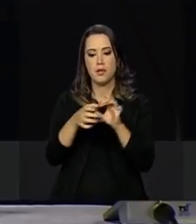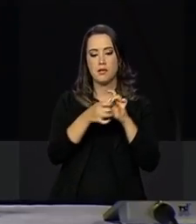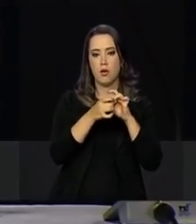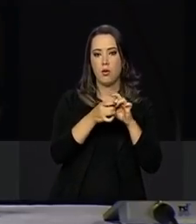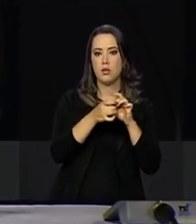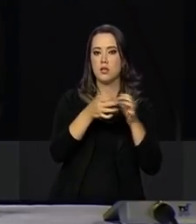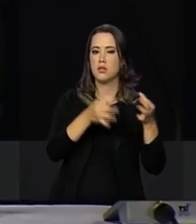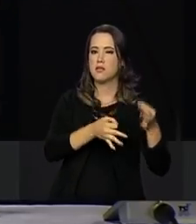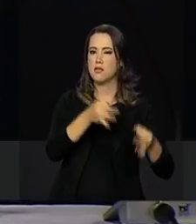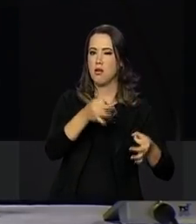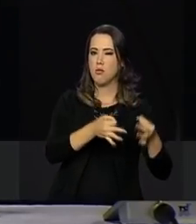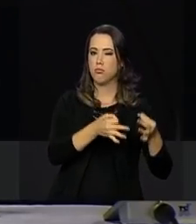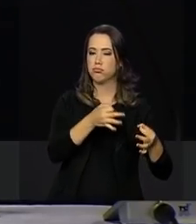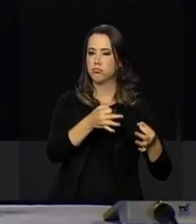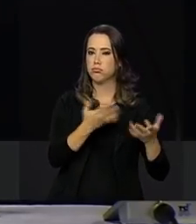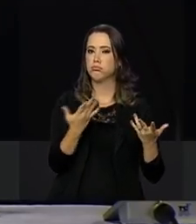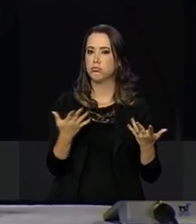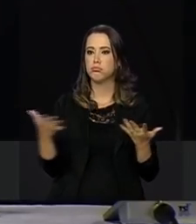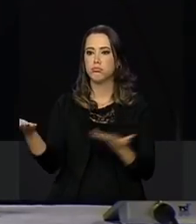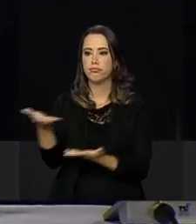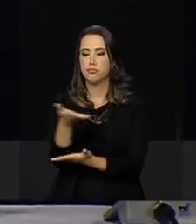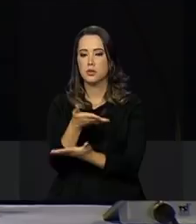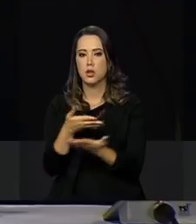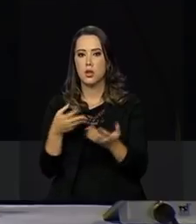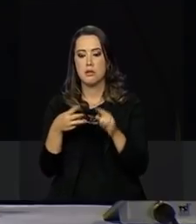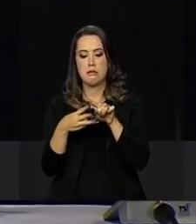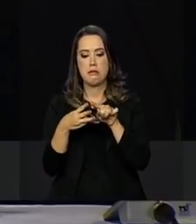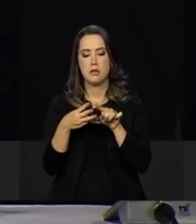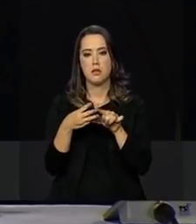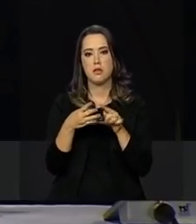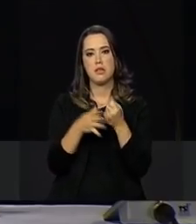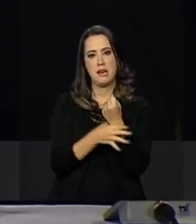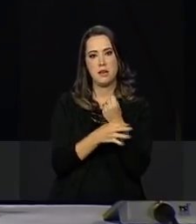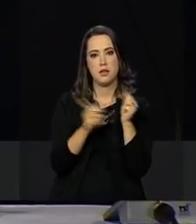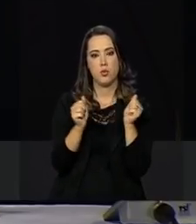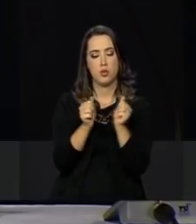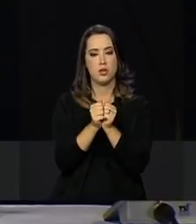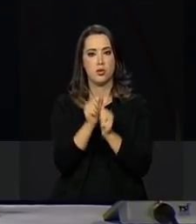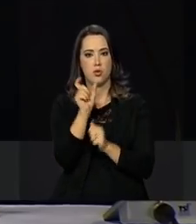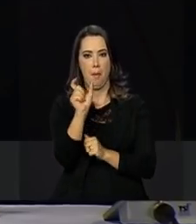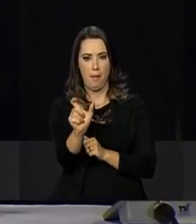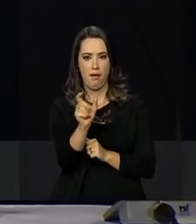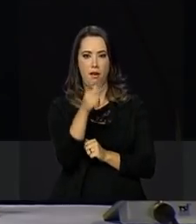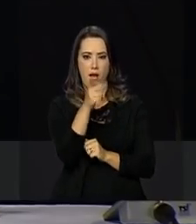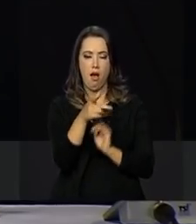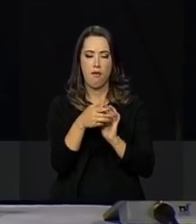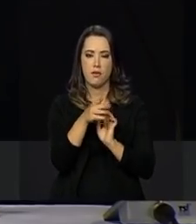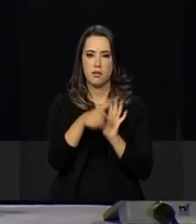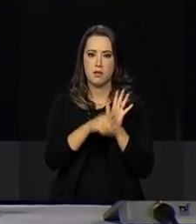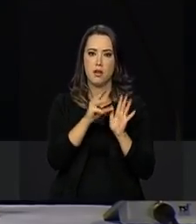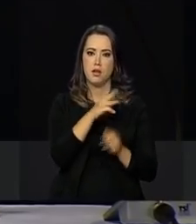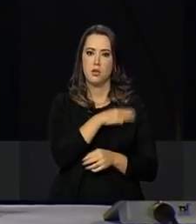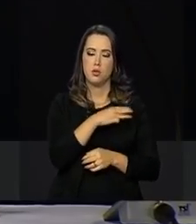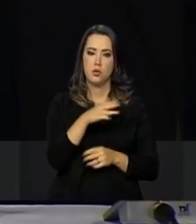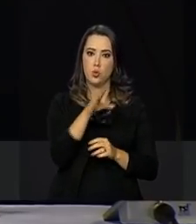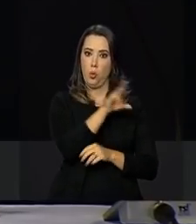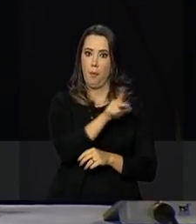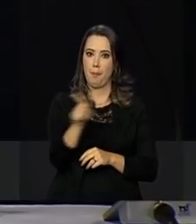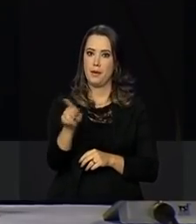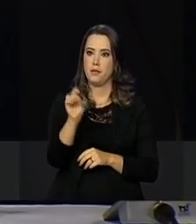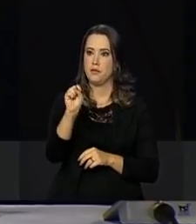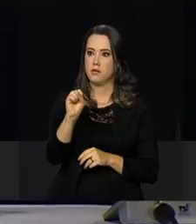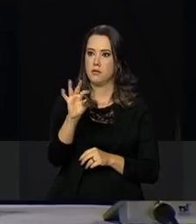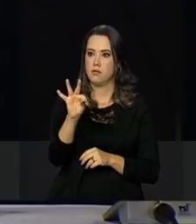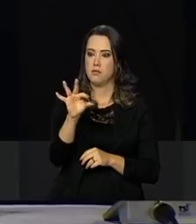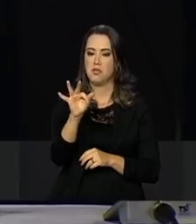isso que eu extraí das palavras do presidente Toffoli. Num discurso, o presidente Toffoli, que eu posso, sem